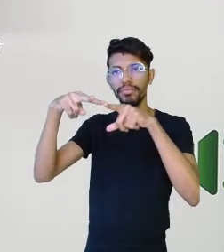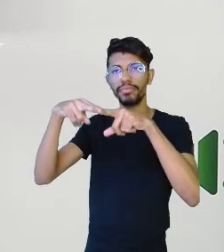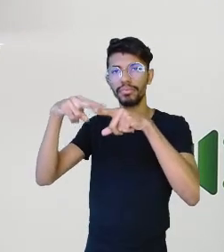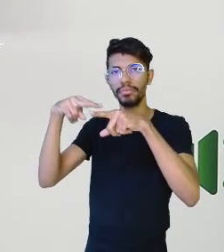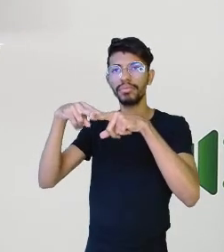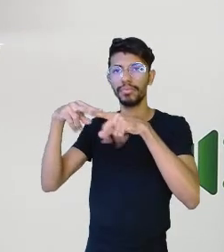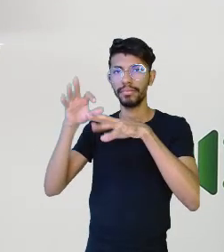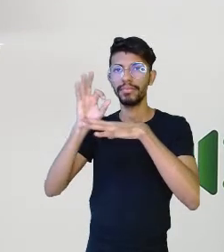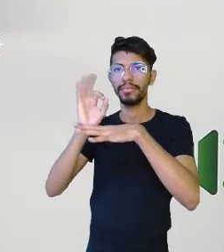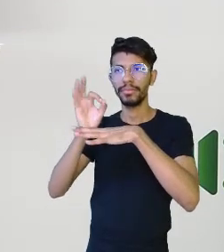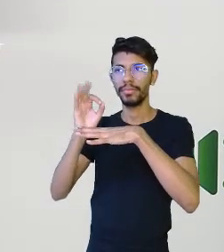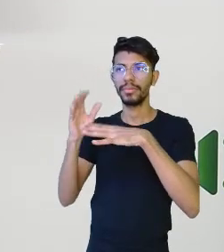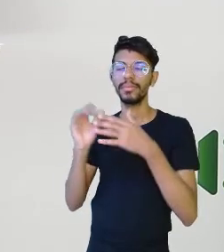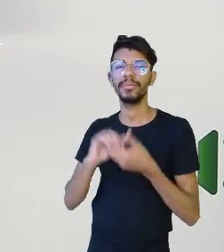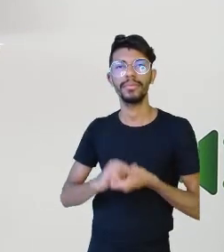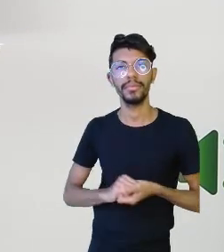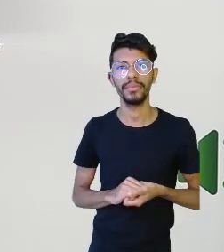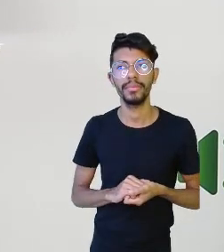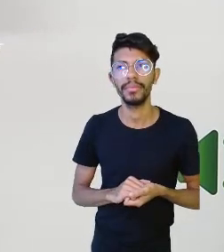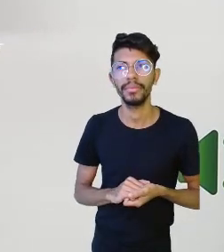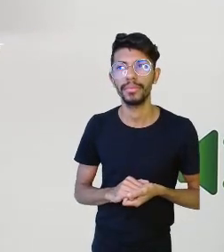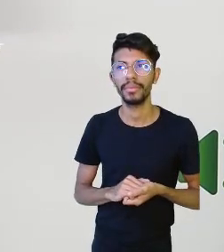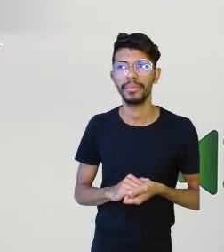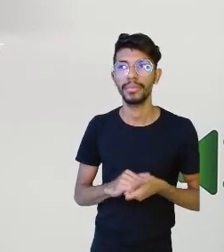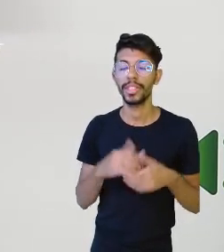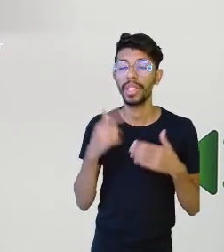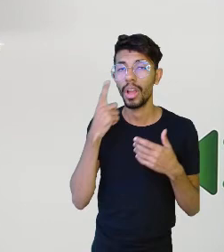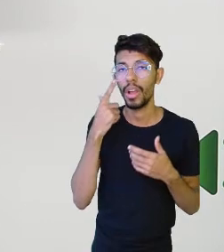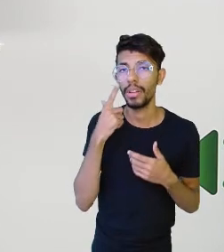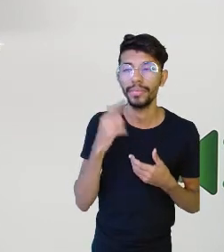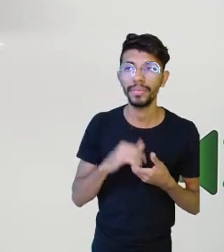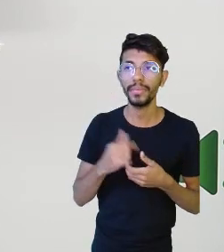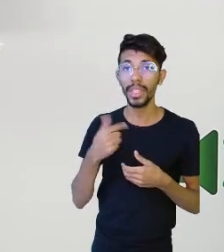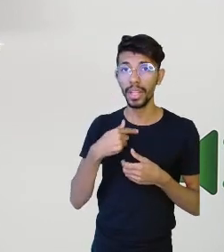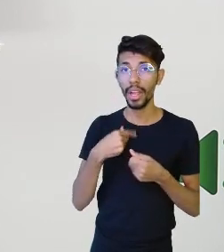foi dividida essa pizza. Ó, quando eu